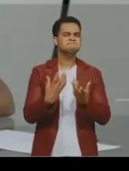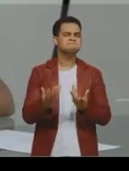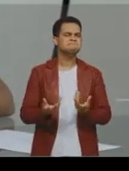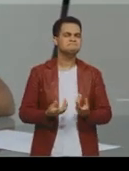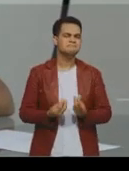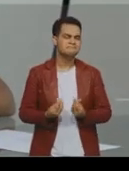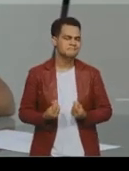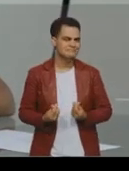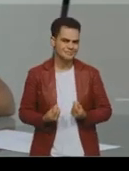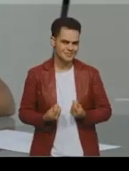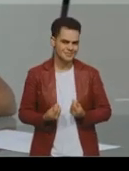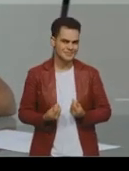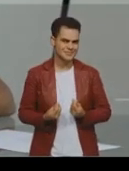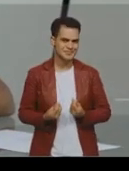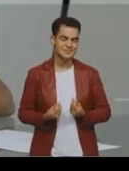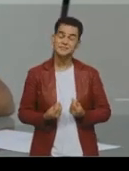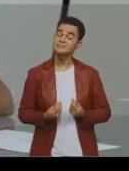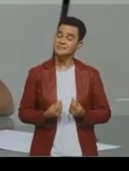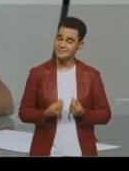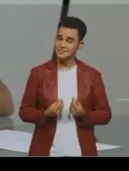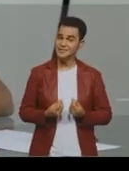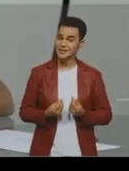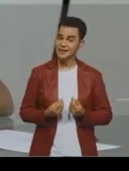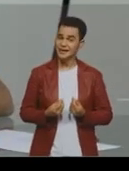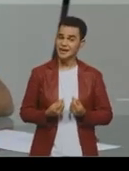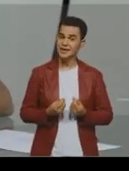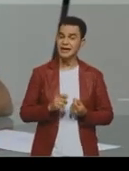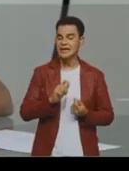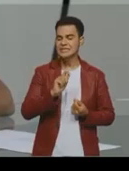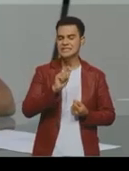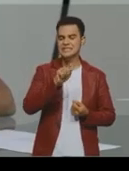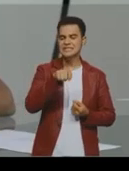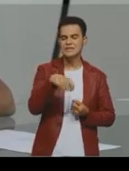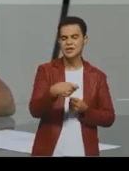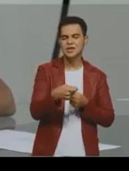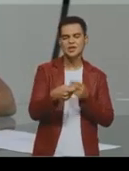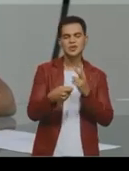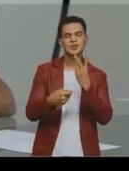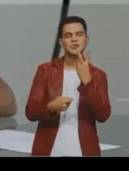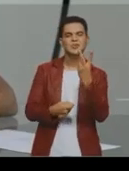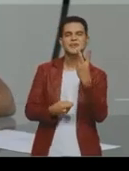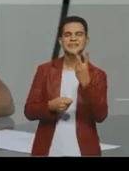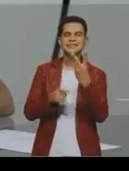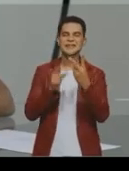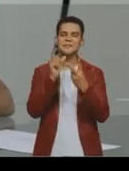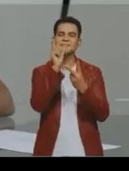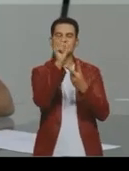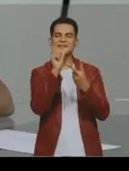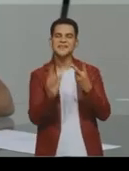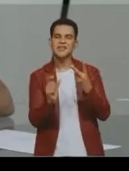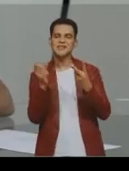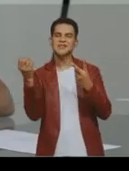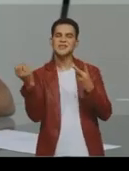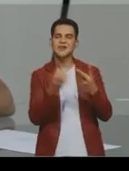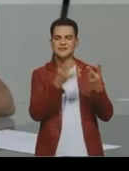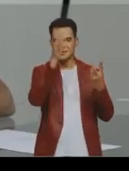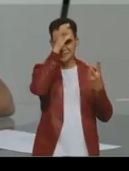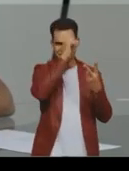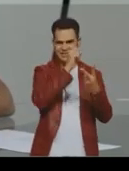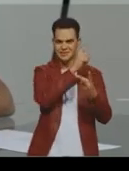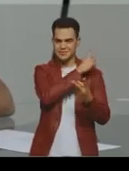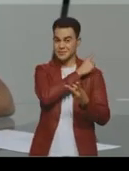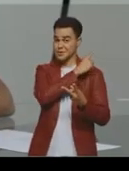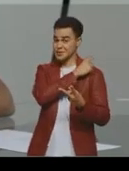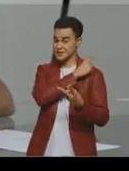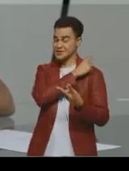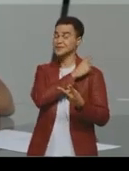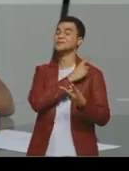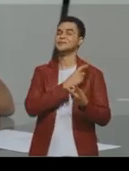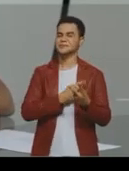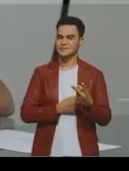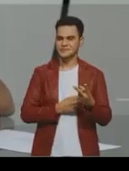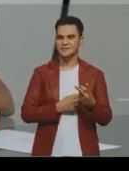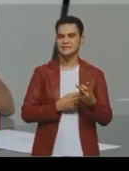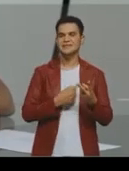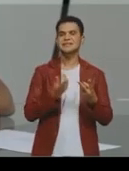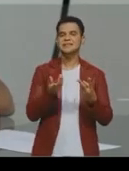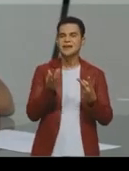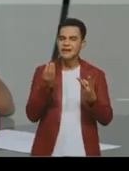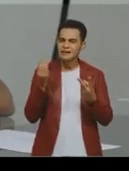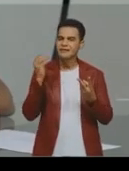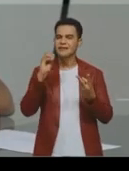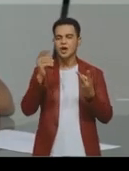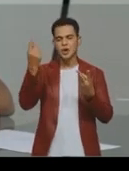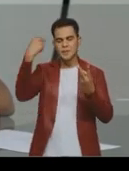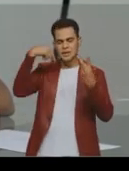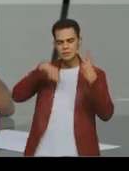ser o quê? Sinônimos para duas palavrinhas novas aí que a gente aprendeu aí no primeiro ano, que vão compor o nosso